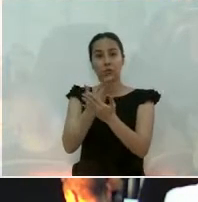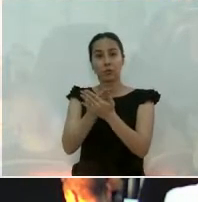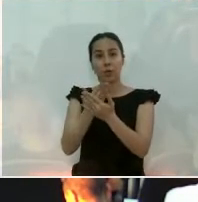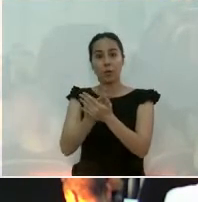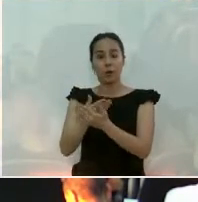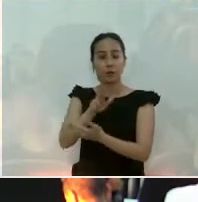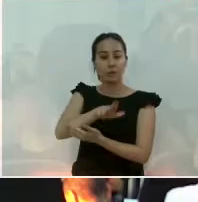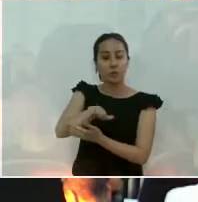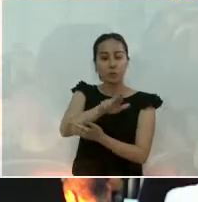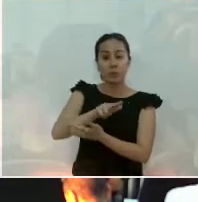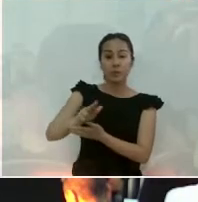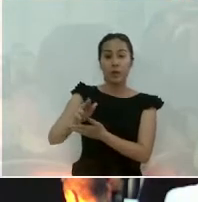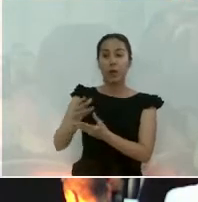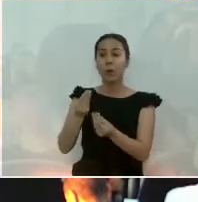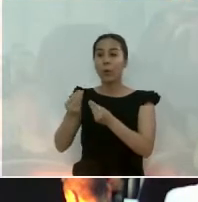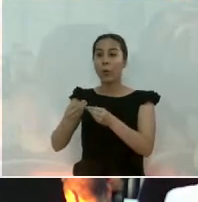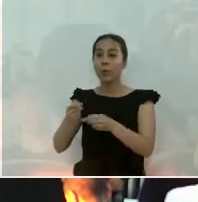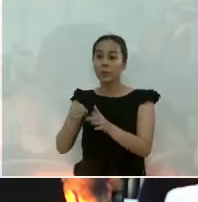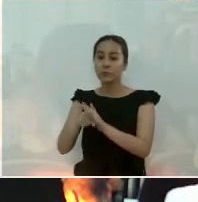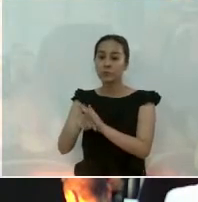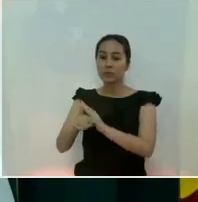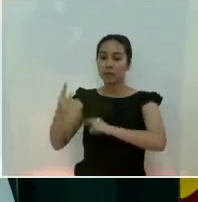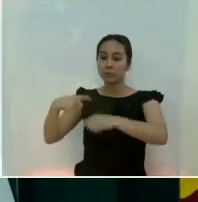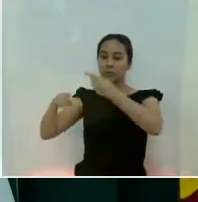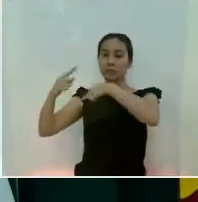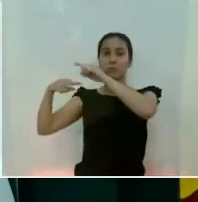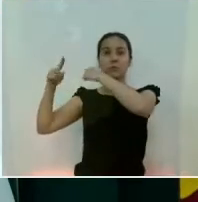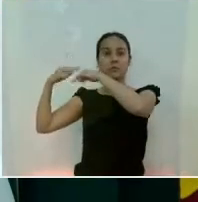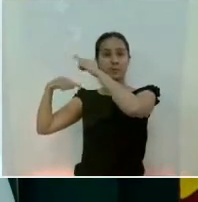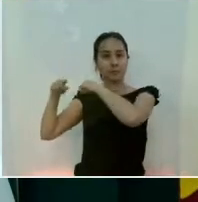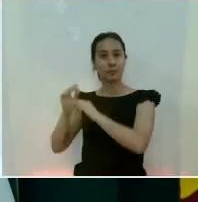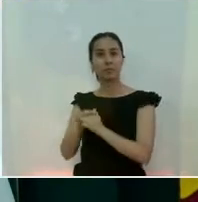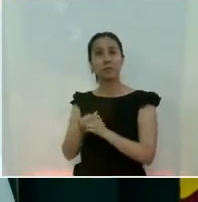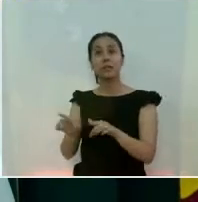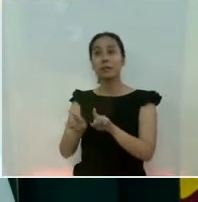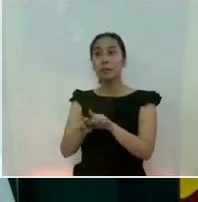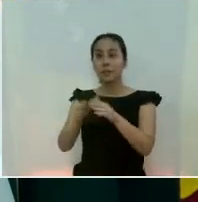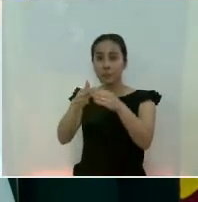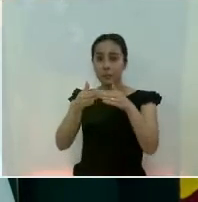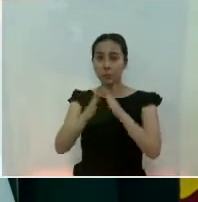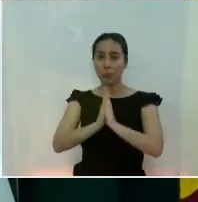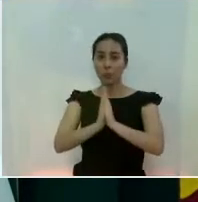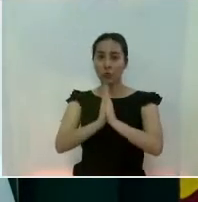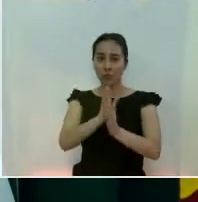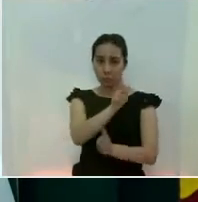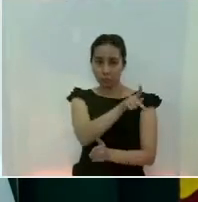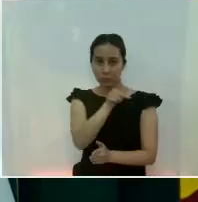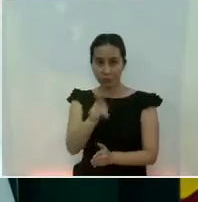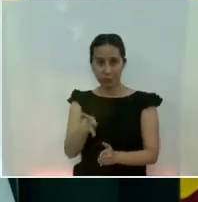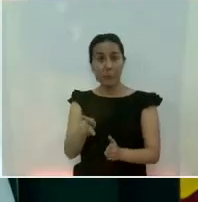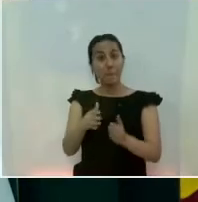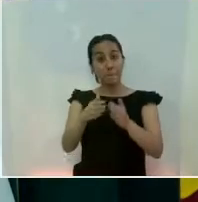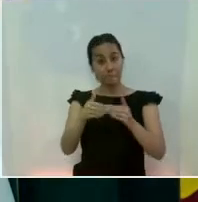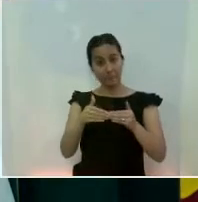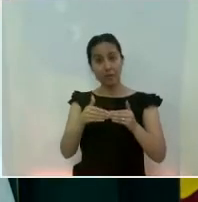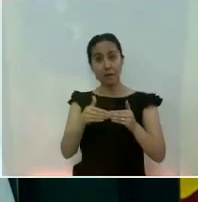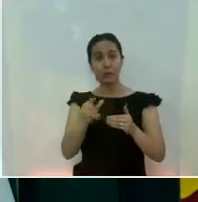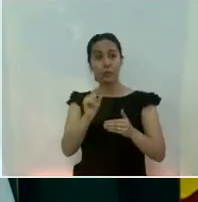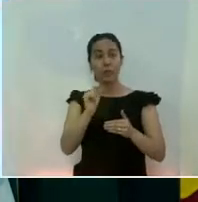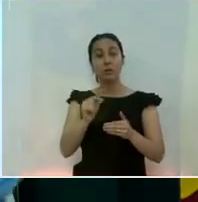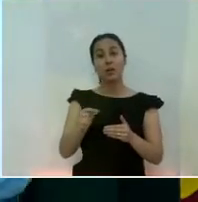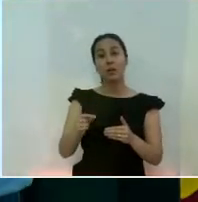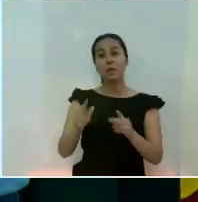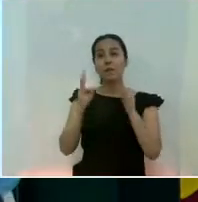professores pedirem a árvore genealógica da família então